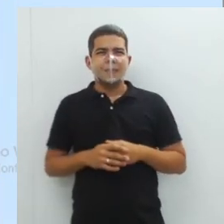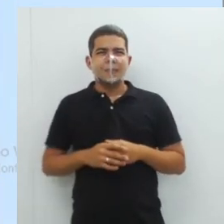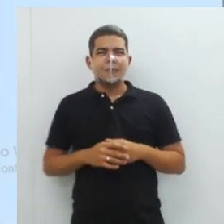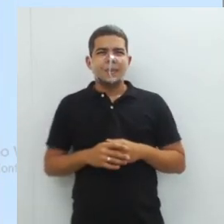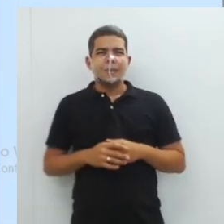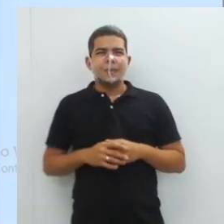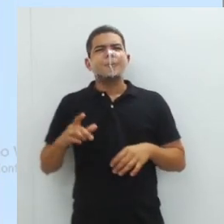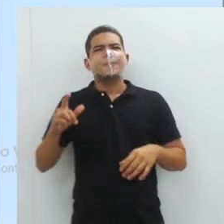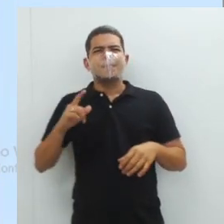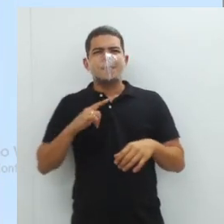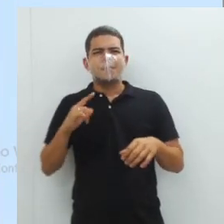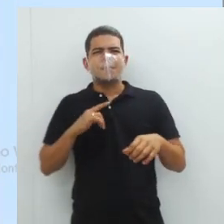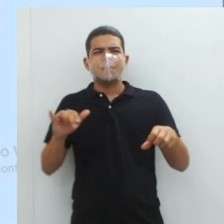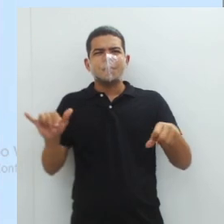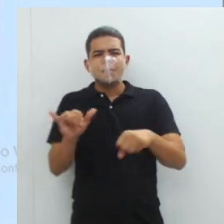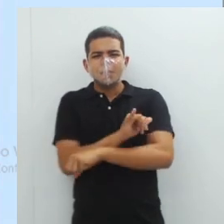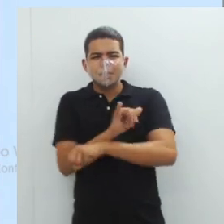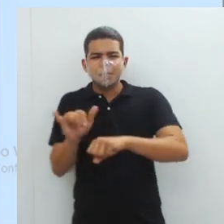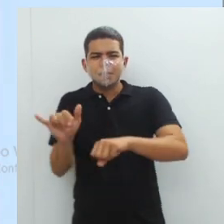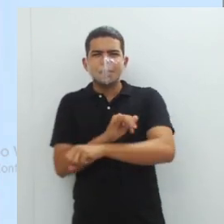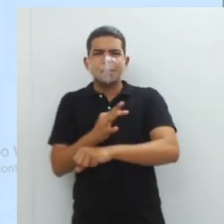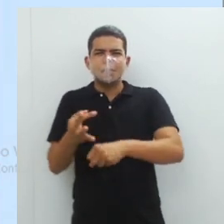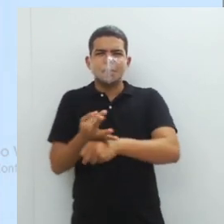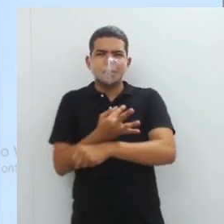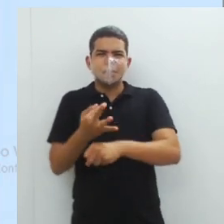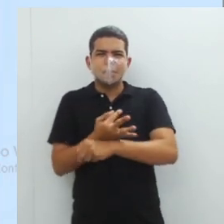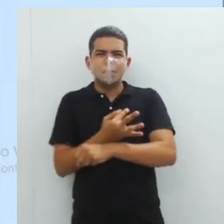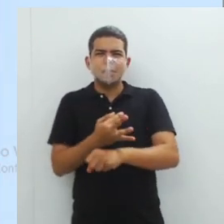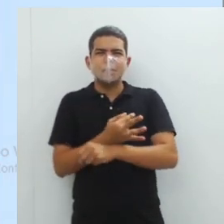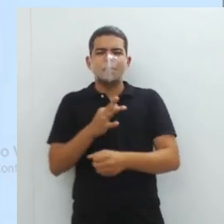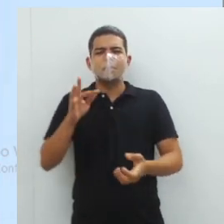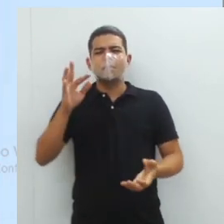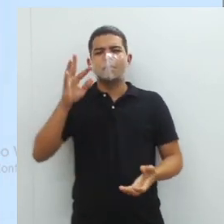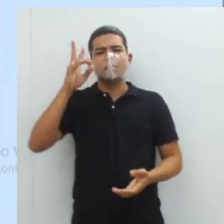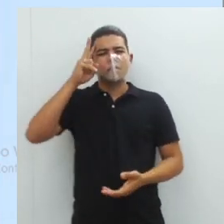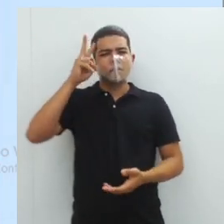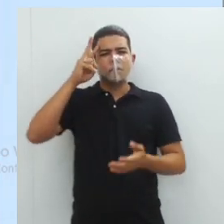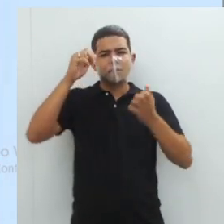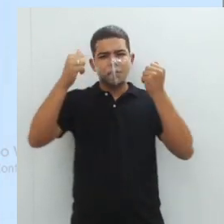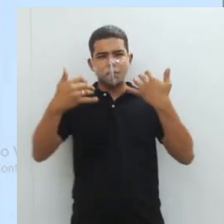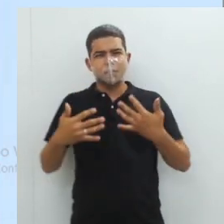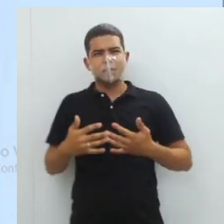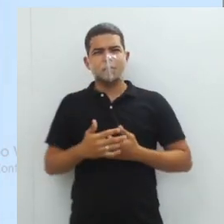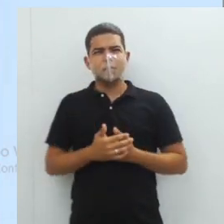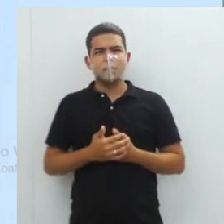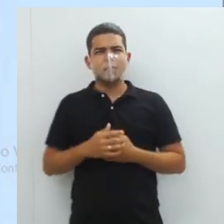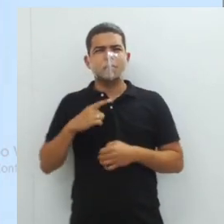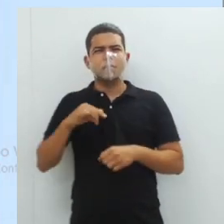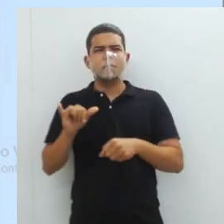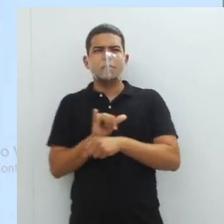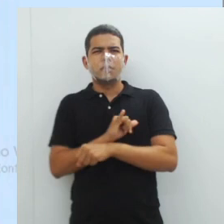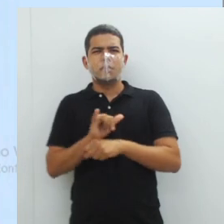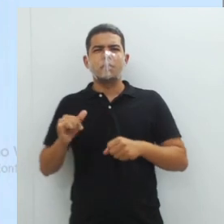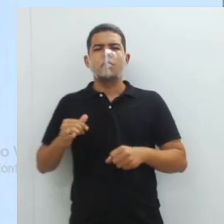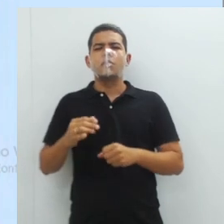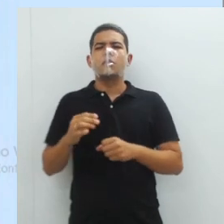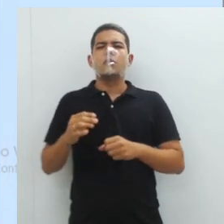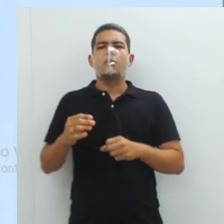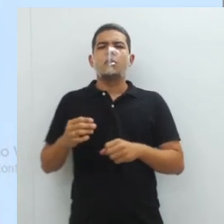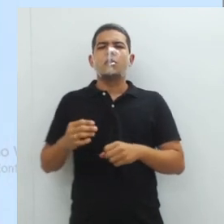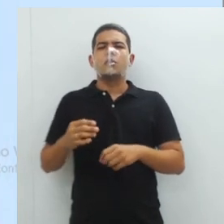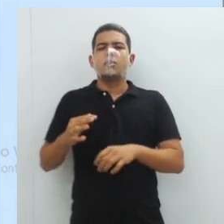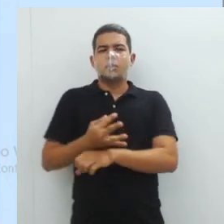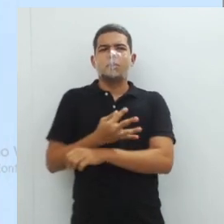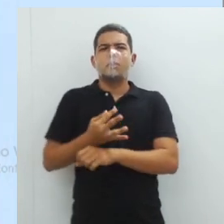E aí algumas estratégias que a gente já acabou comentando durante ela, mas vamos revisar um pouquinho. São estratégias de sobrevivência. Assim como as plantas, os animais